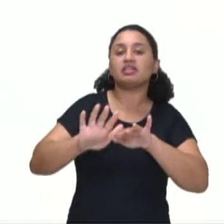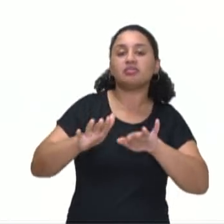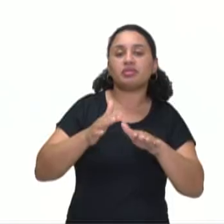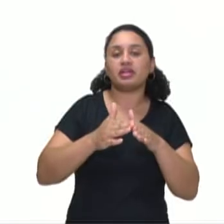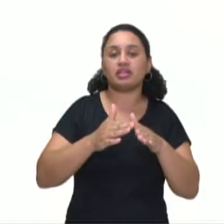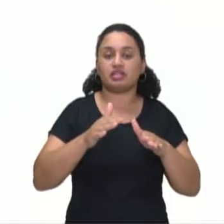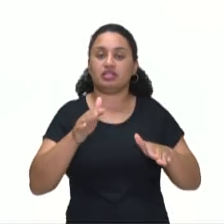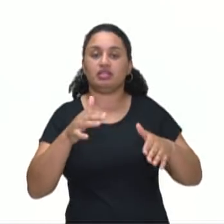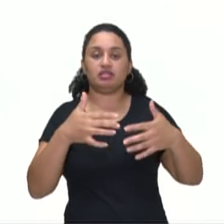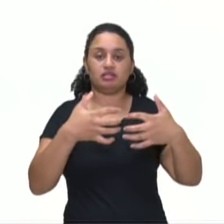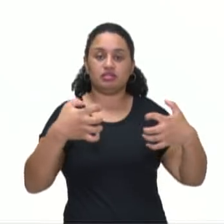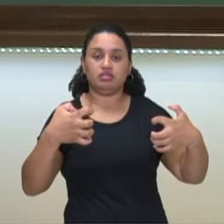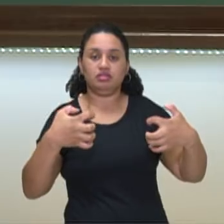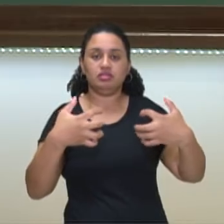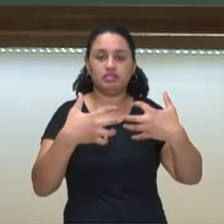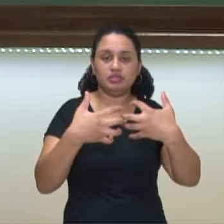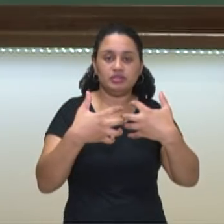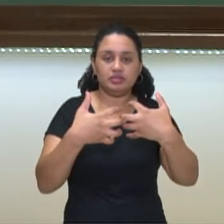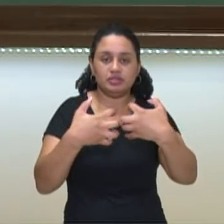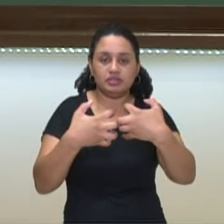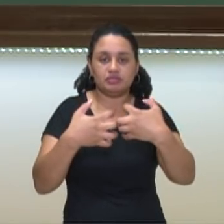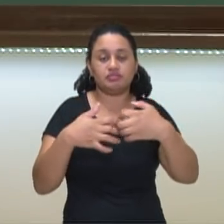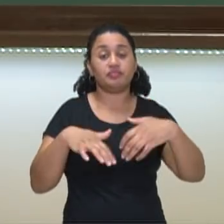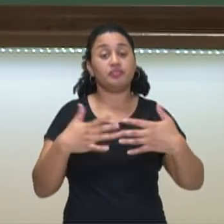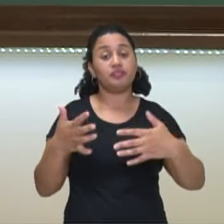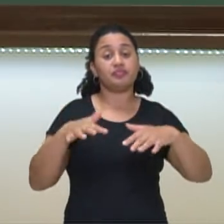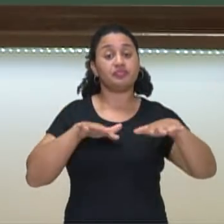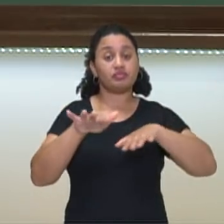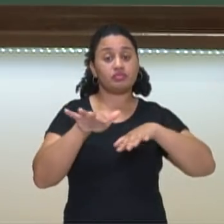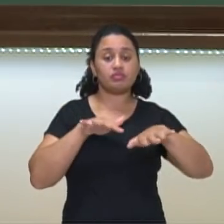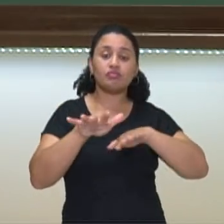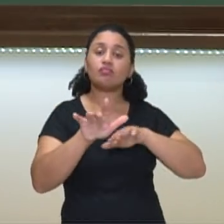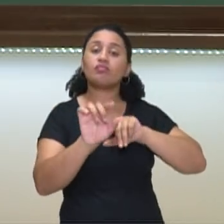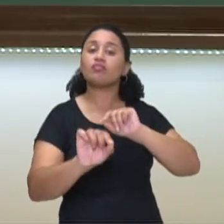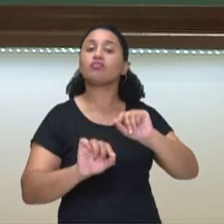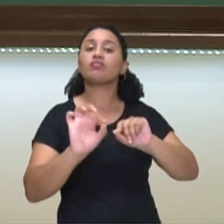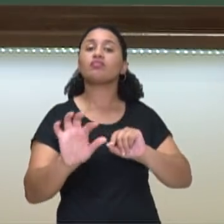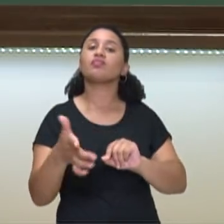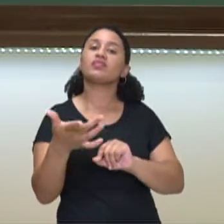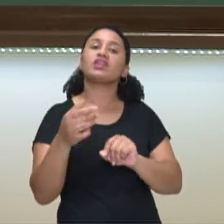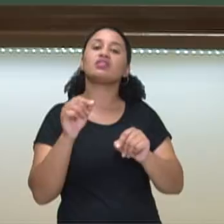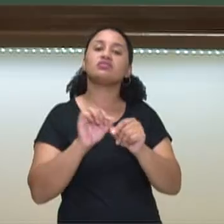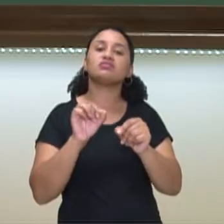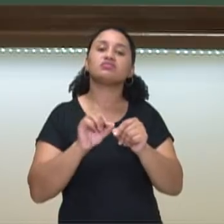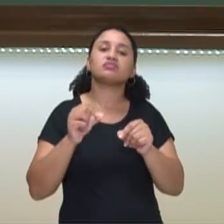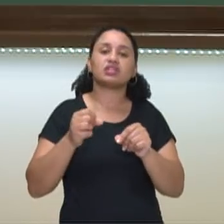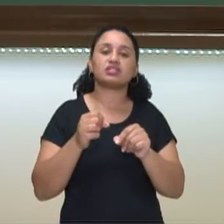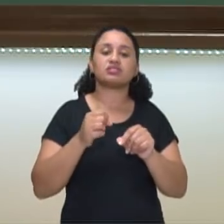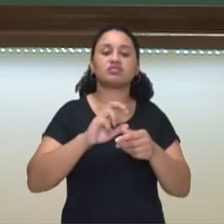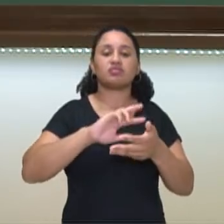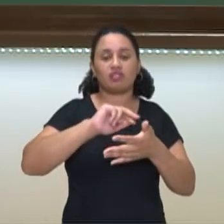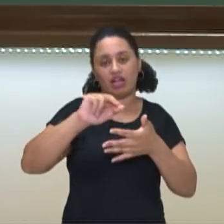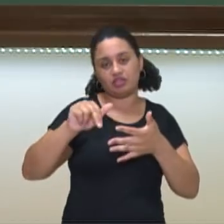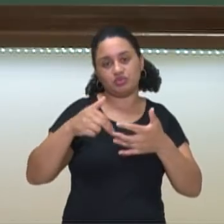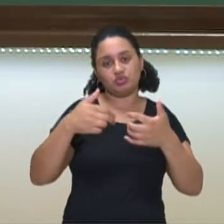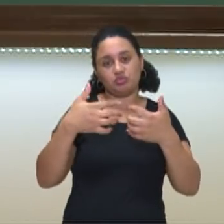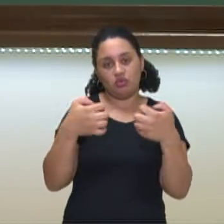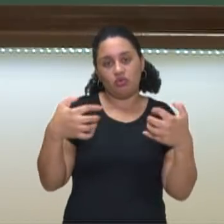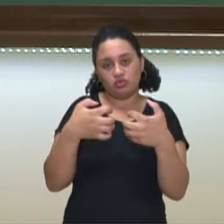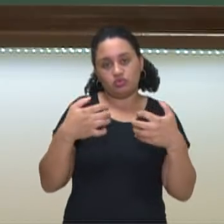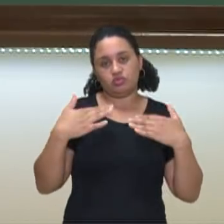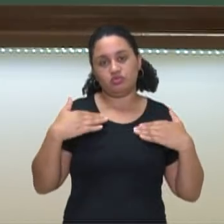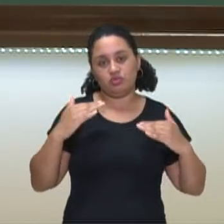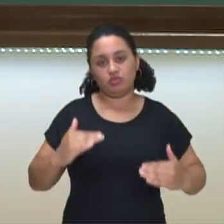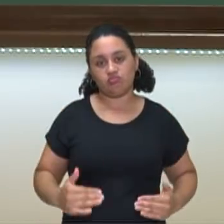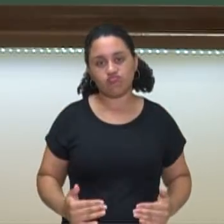graus de tensão. Então, quando eu me movimento, eu estou tensionando os diferentes músculos do